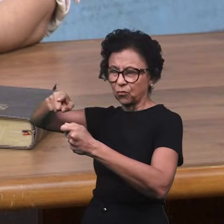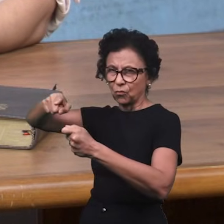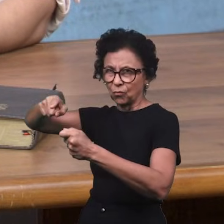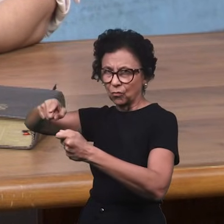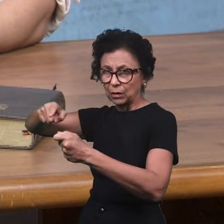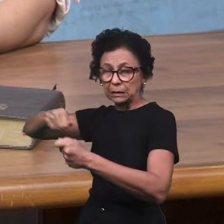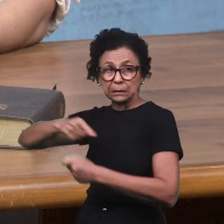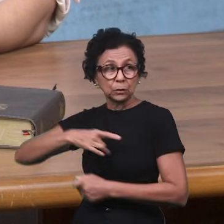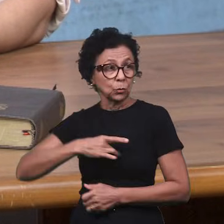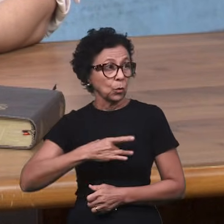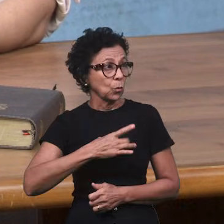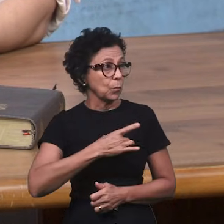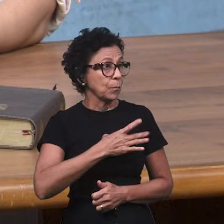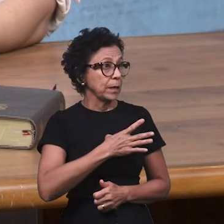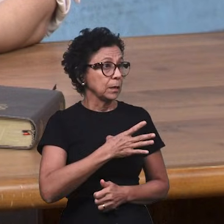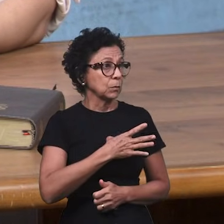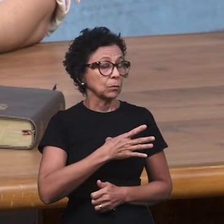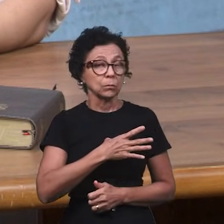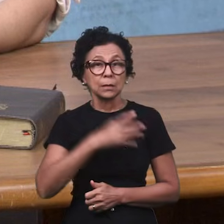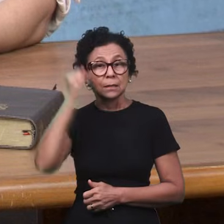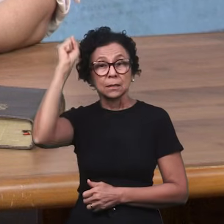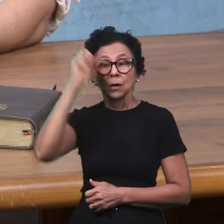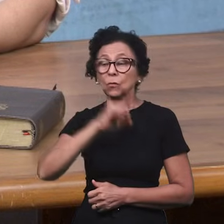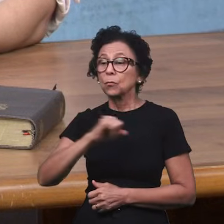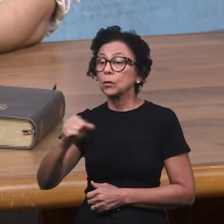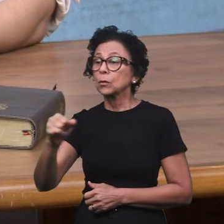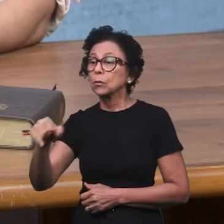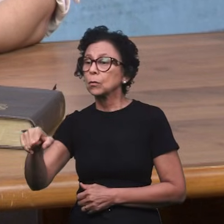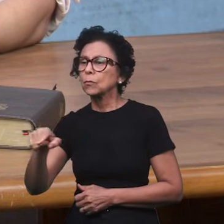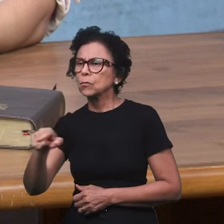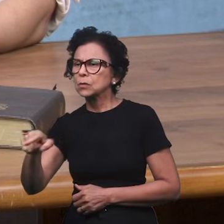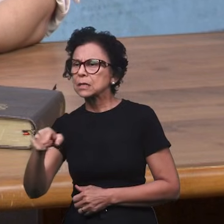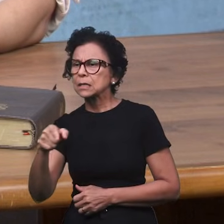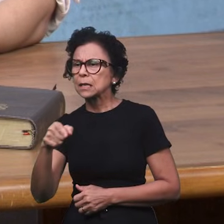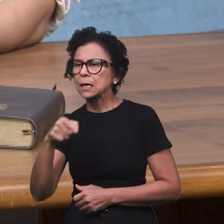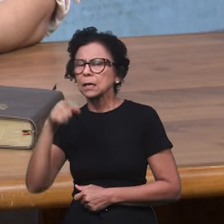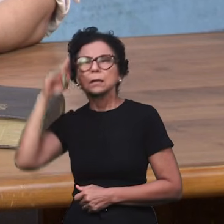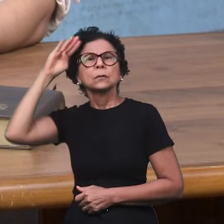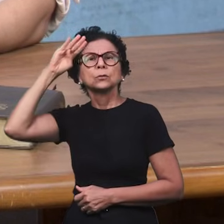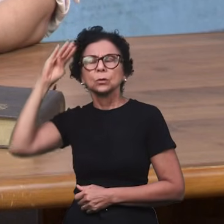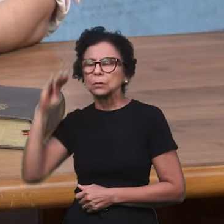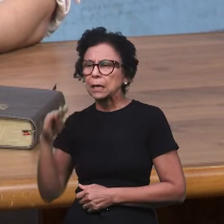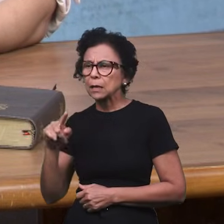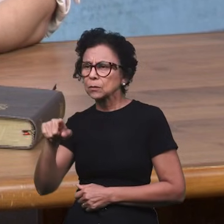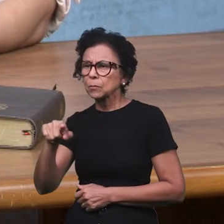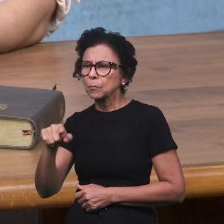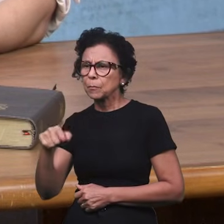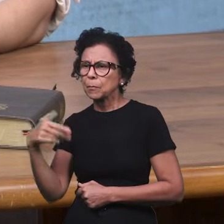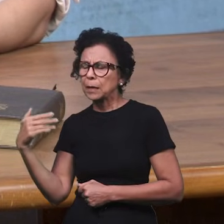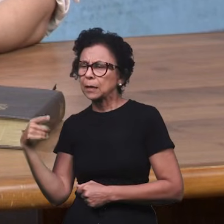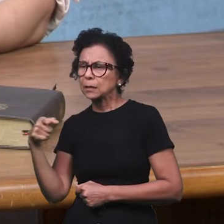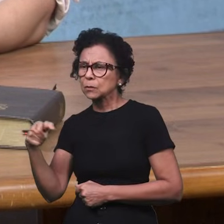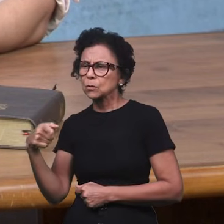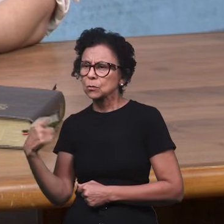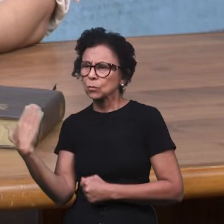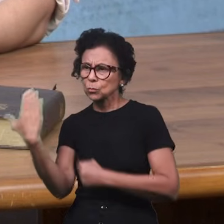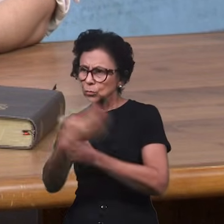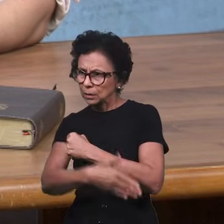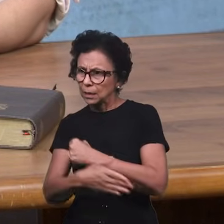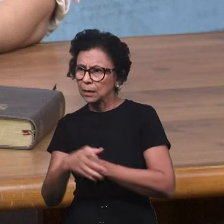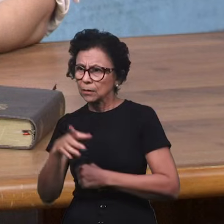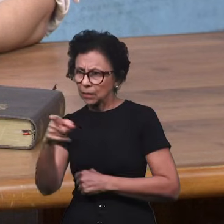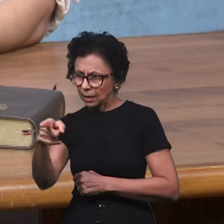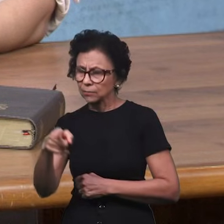seu escudeiro: arranca a tua espada e atravessa-me com ela, para que porventura não